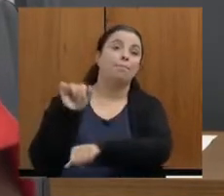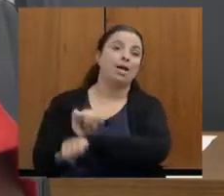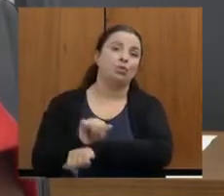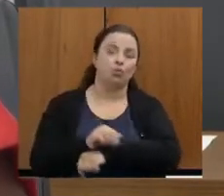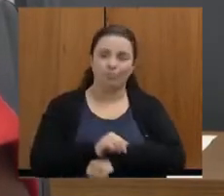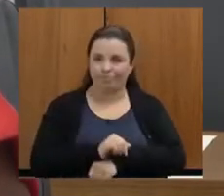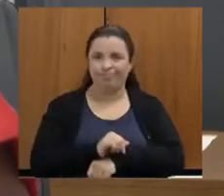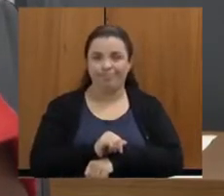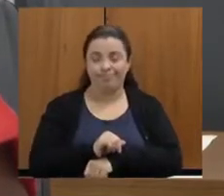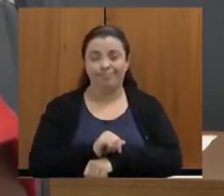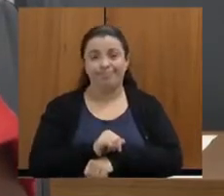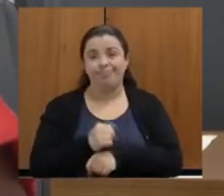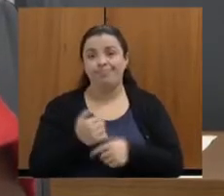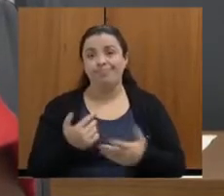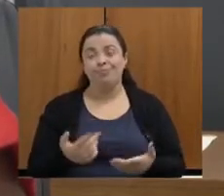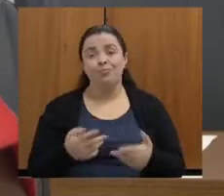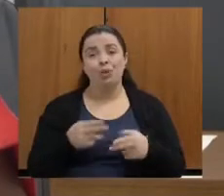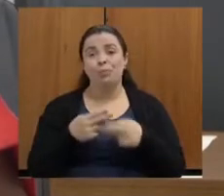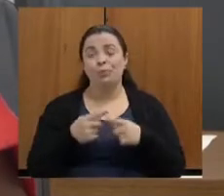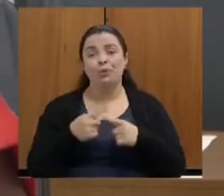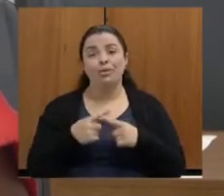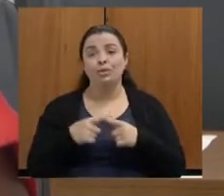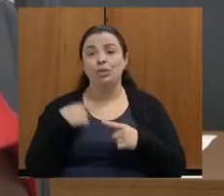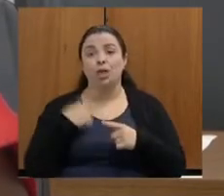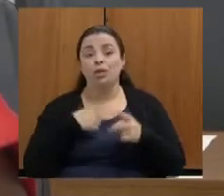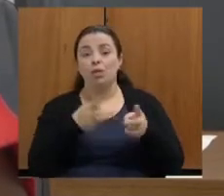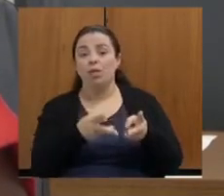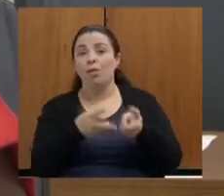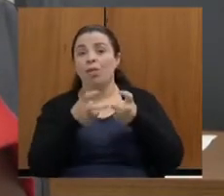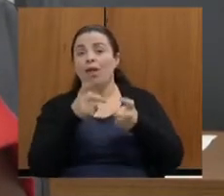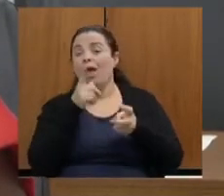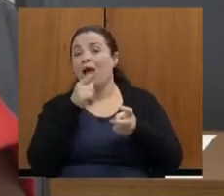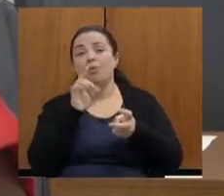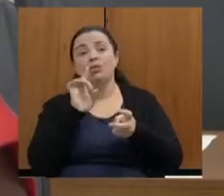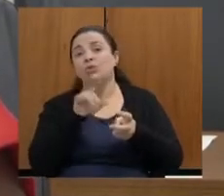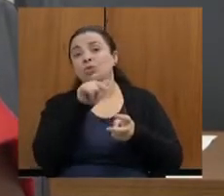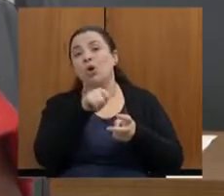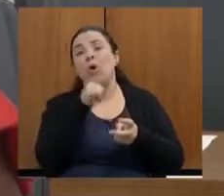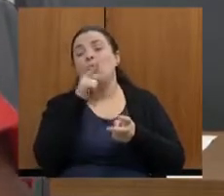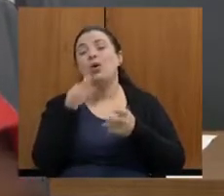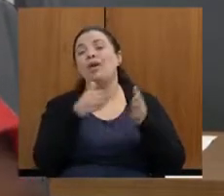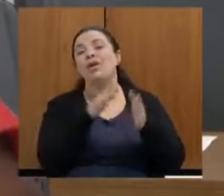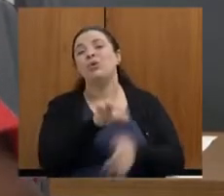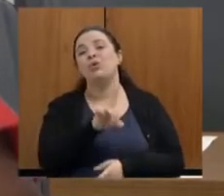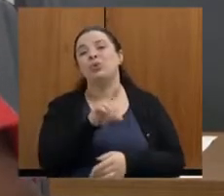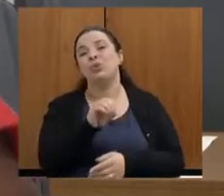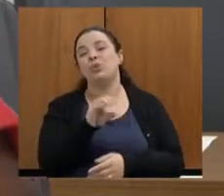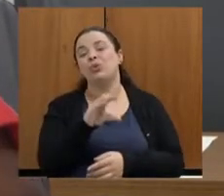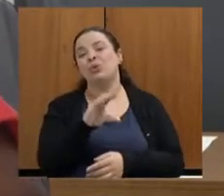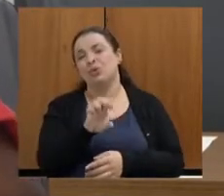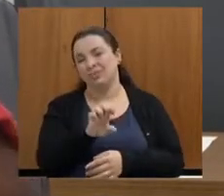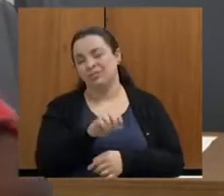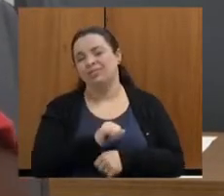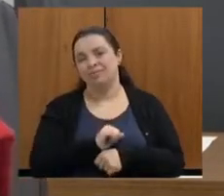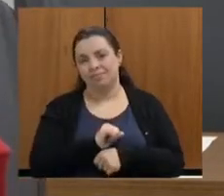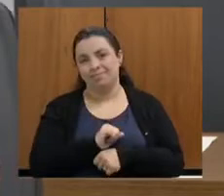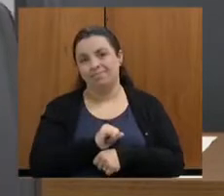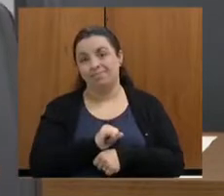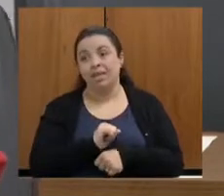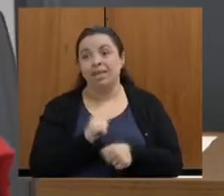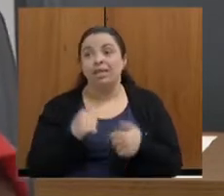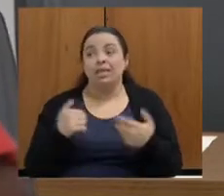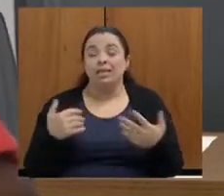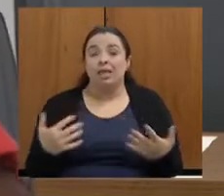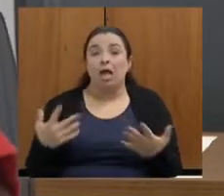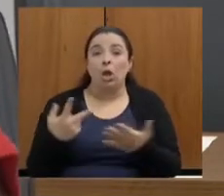a gente não tem outra fonte de captação que não seja o Rio Doce então a gente fica